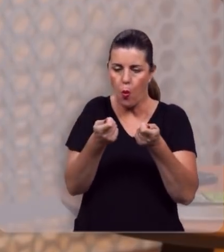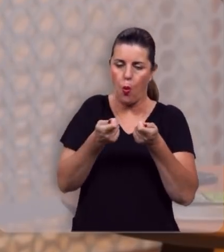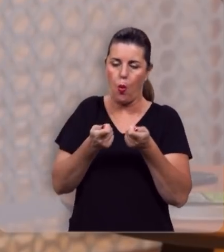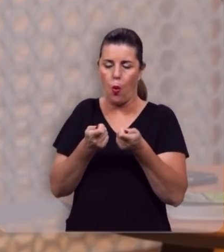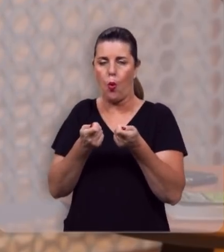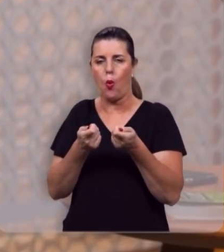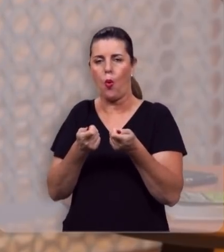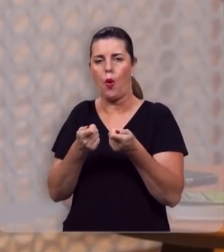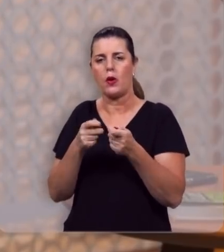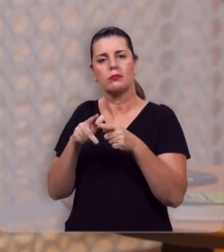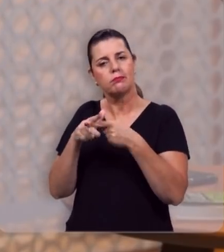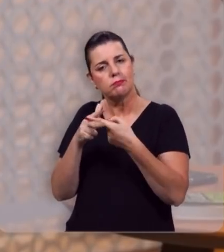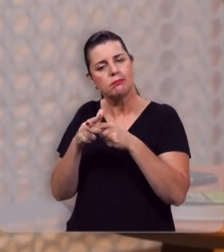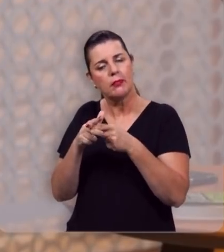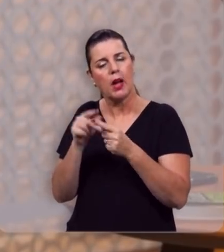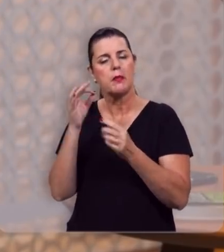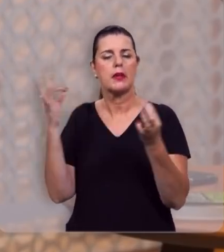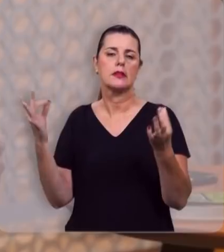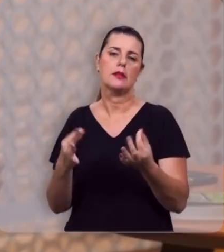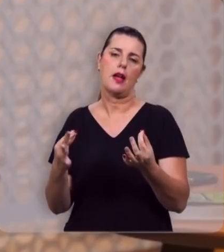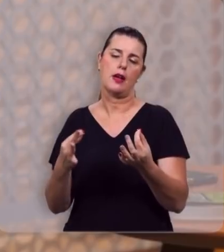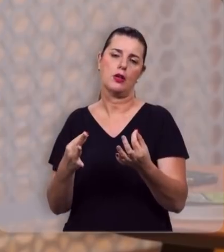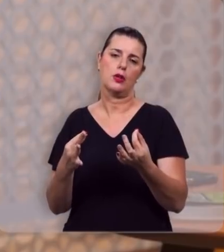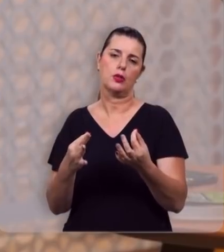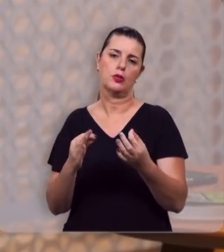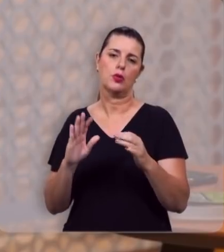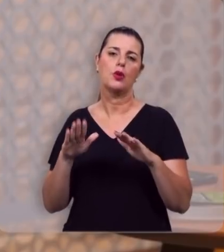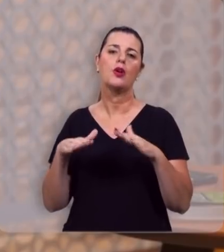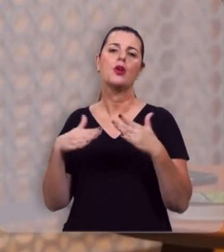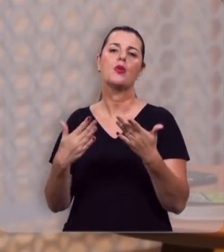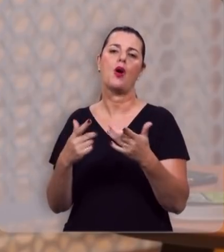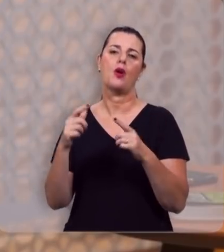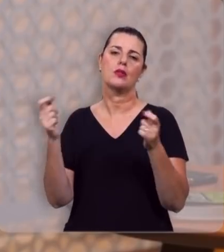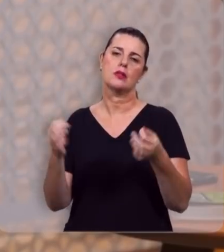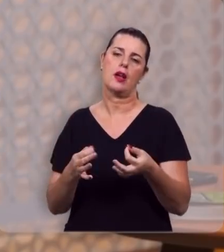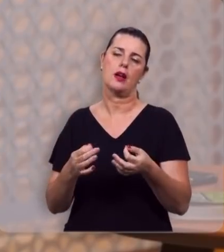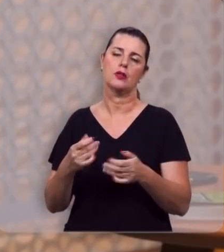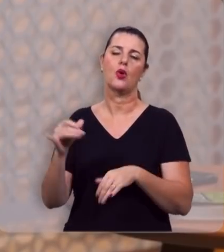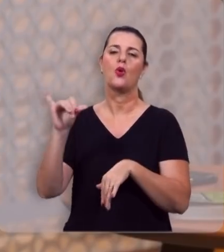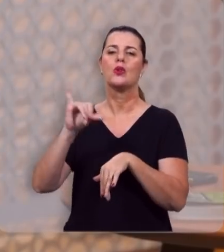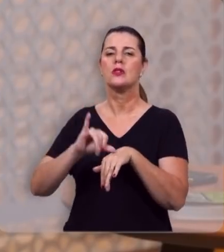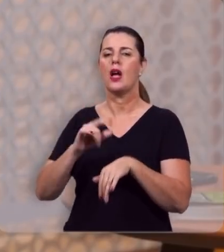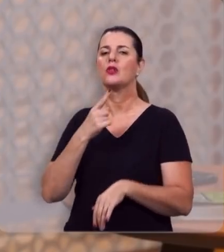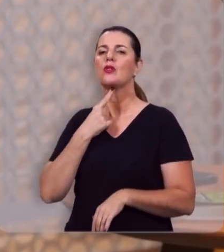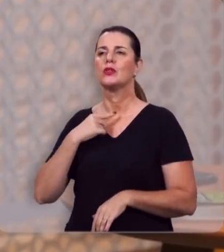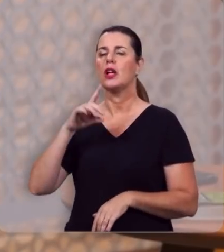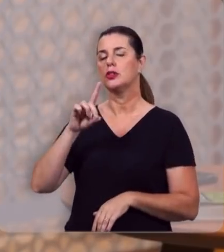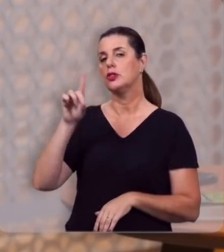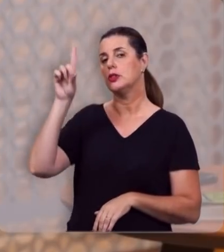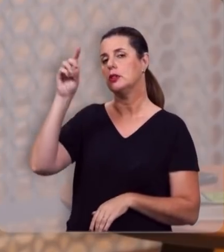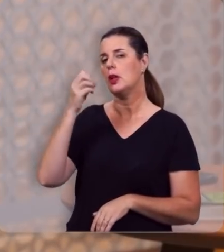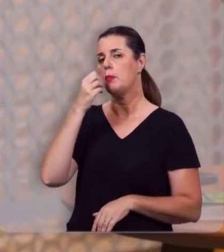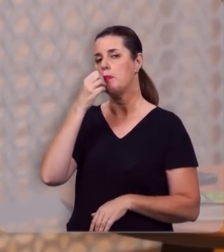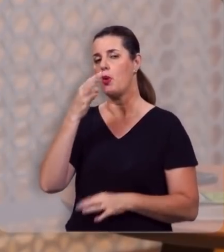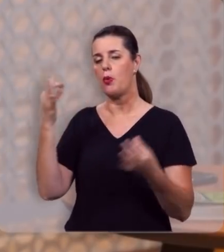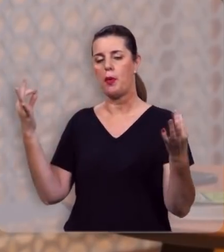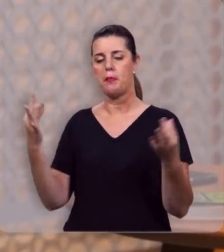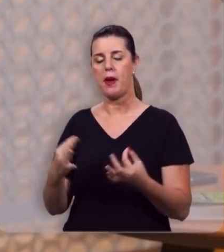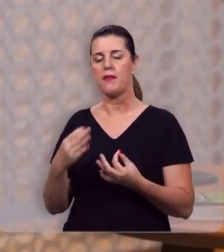com que ele volte para a rota correta. E qual é essa rota? O centro da vontade de Deus, que é